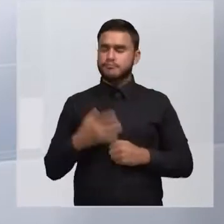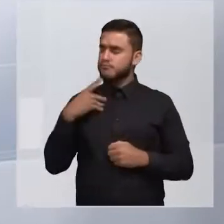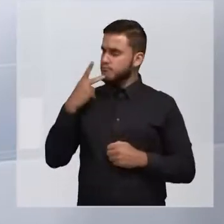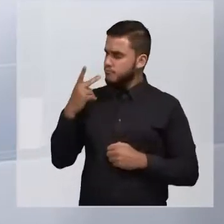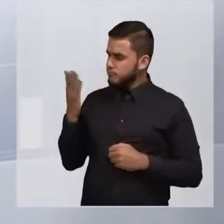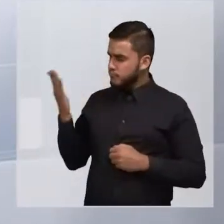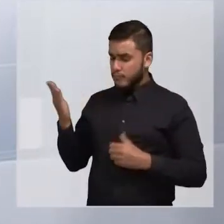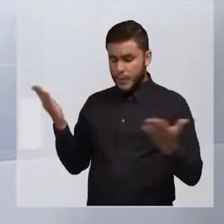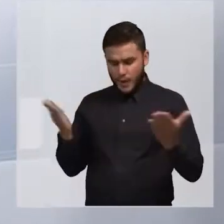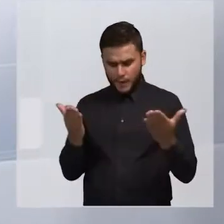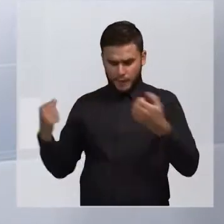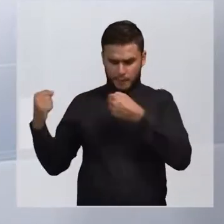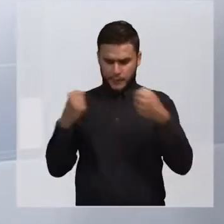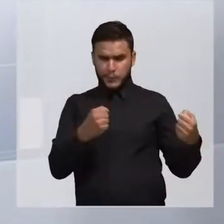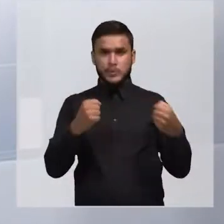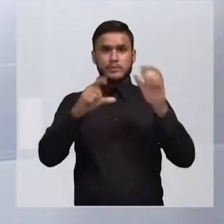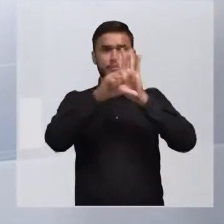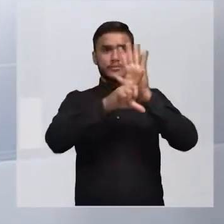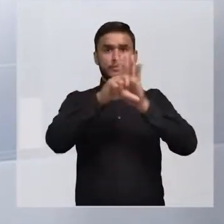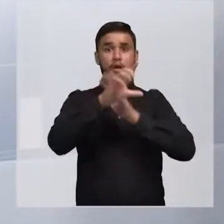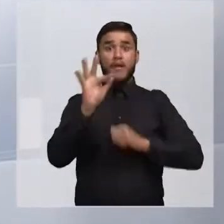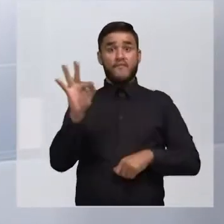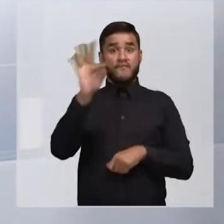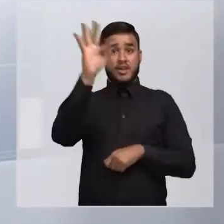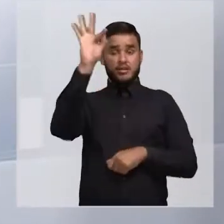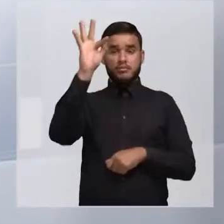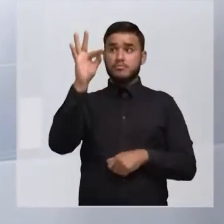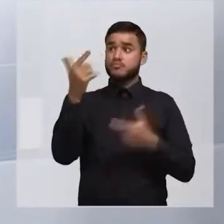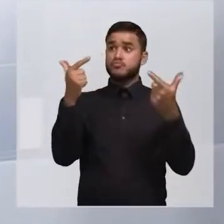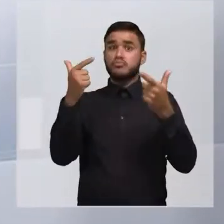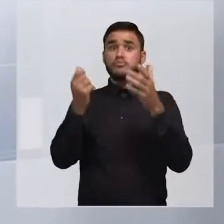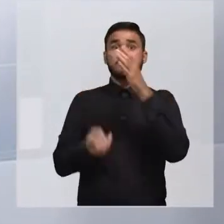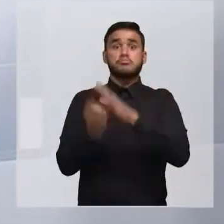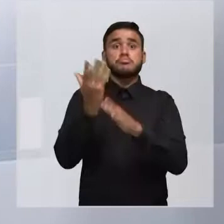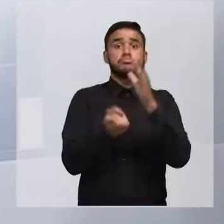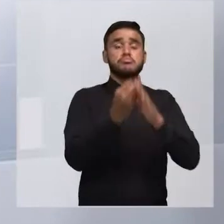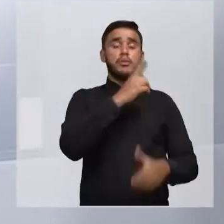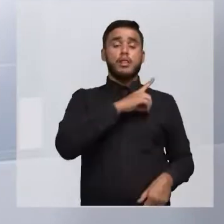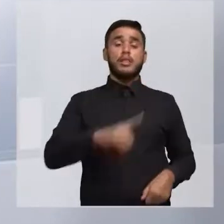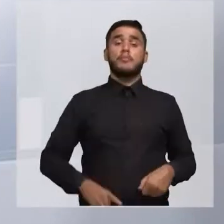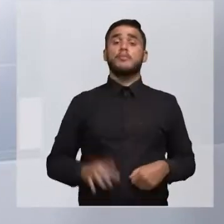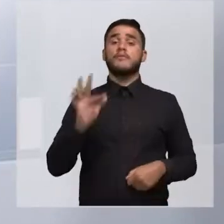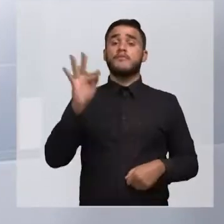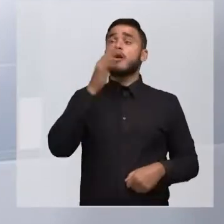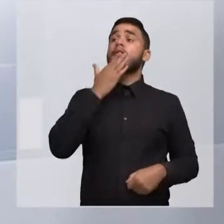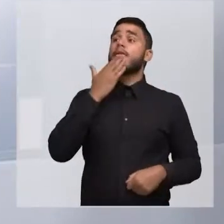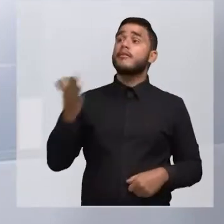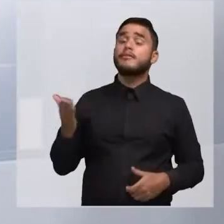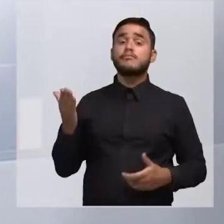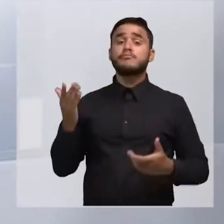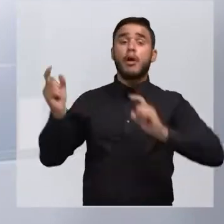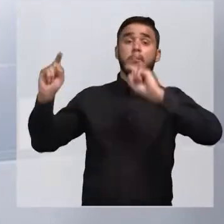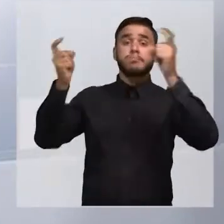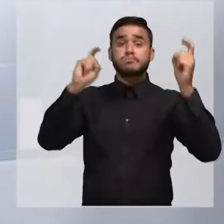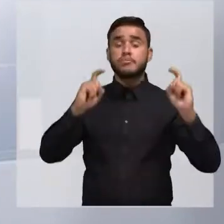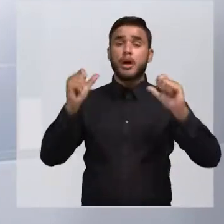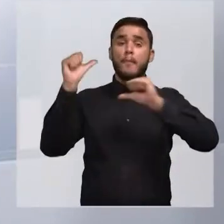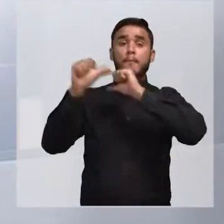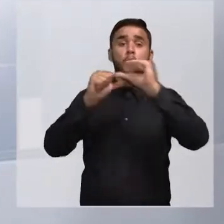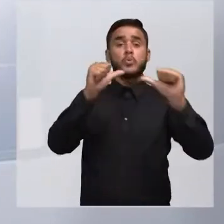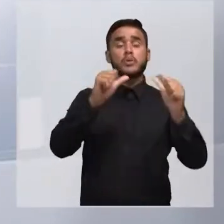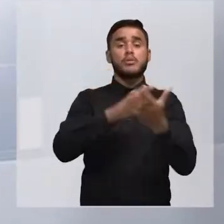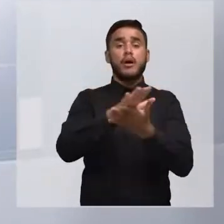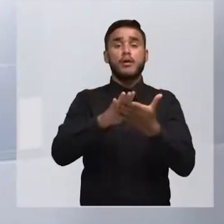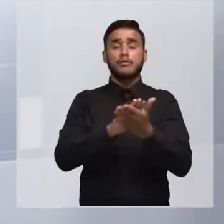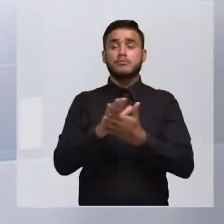O nosso Legislativo Federal não faz as leis, não toma as iniciativas. O presidente